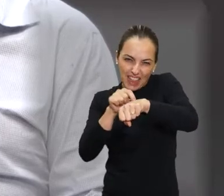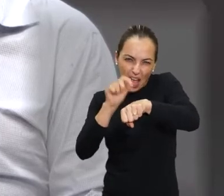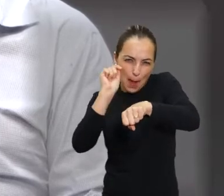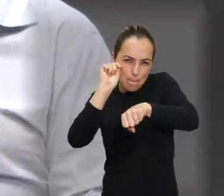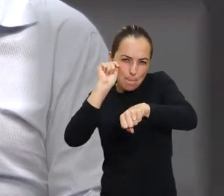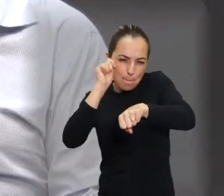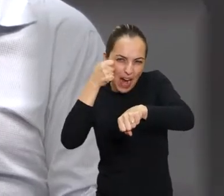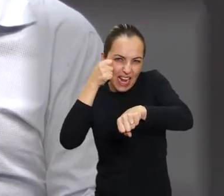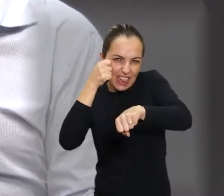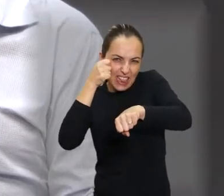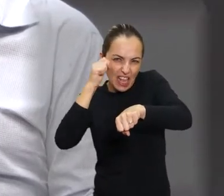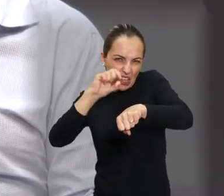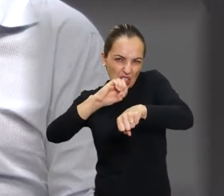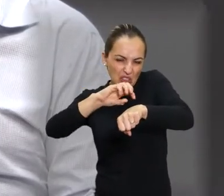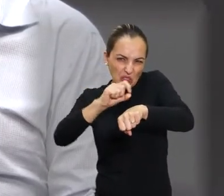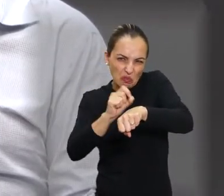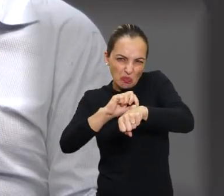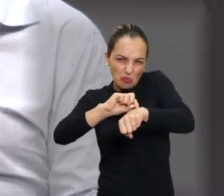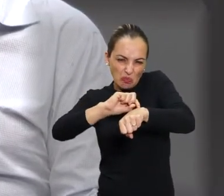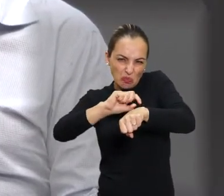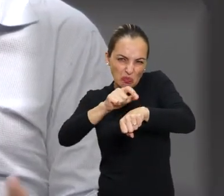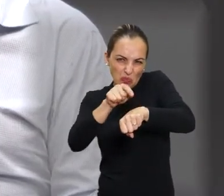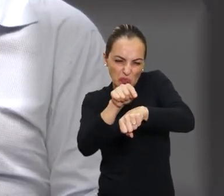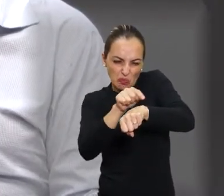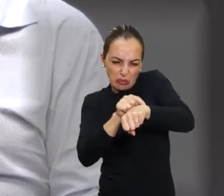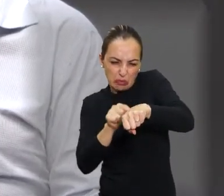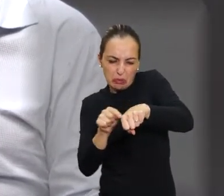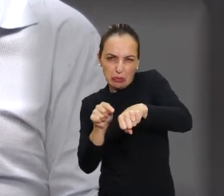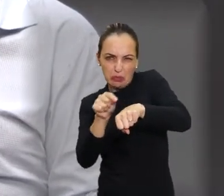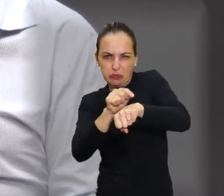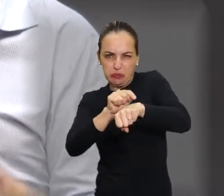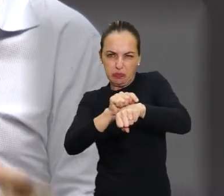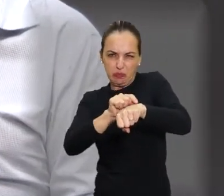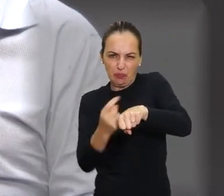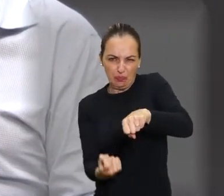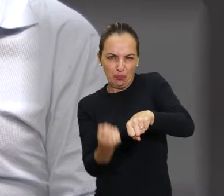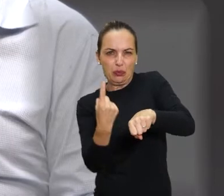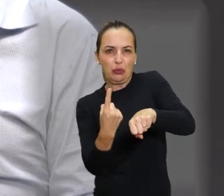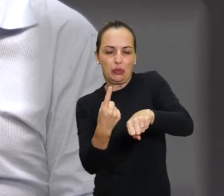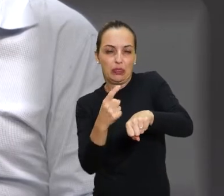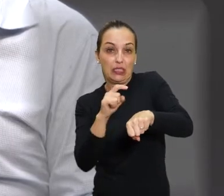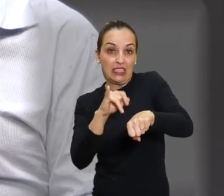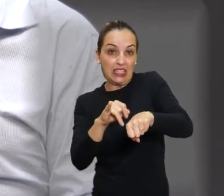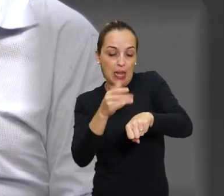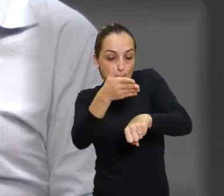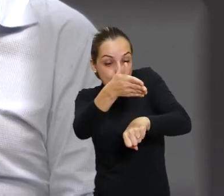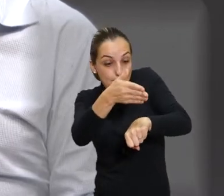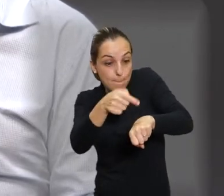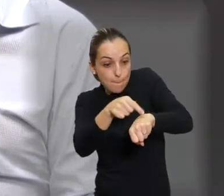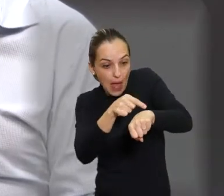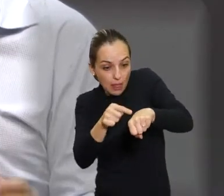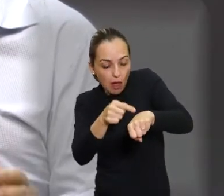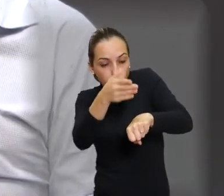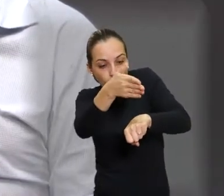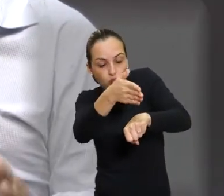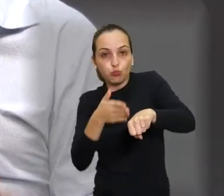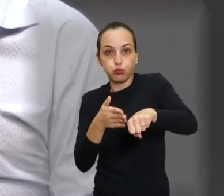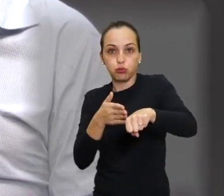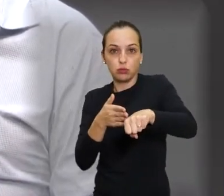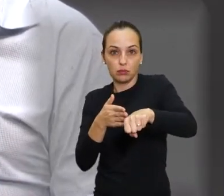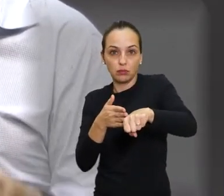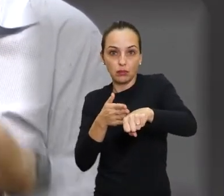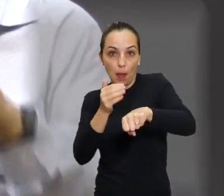assimetria, borda, cor e diâmetro. Então, uma pinta preta pré-existente, que você já tinha, se ela começar a